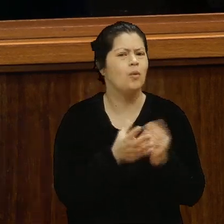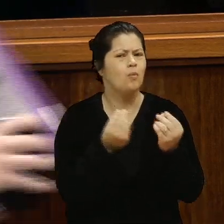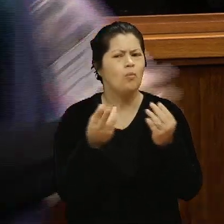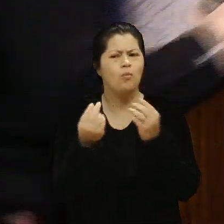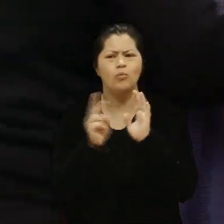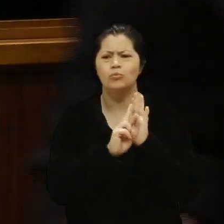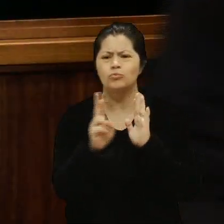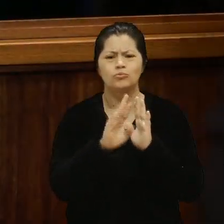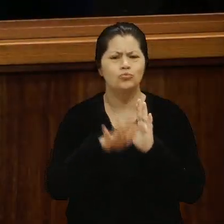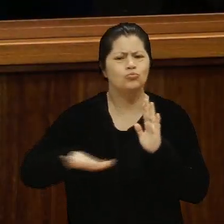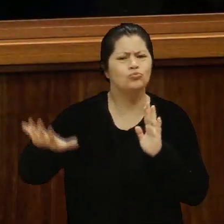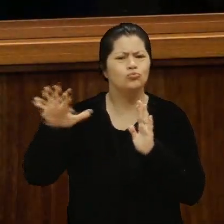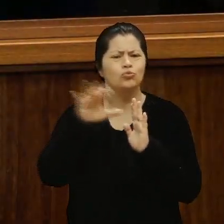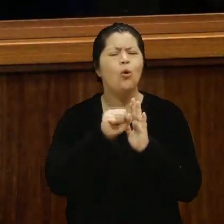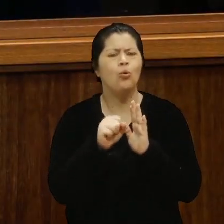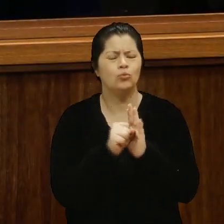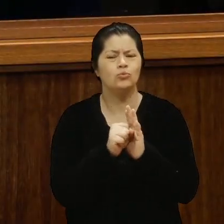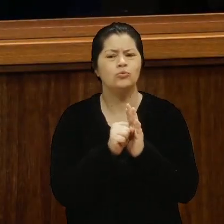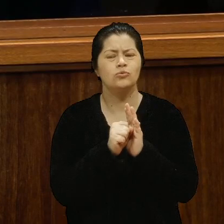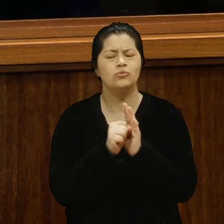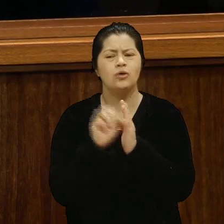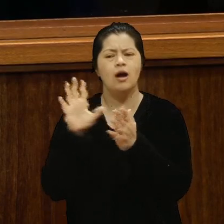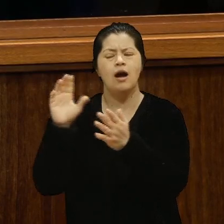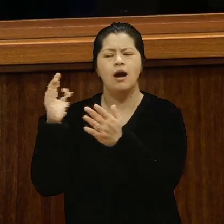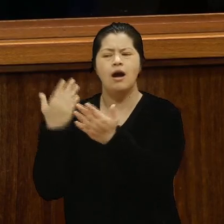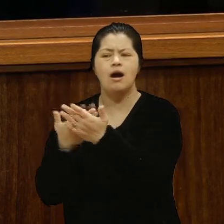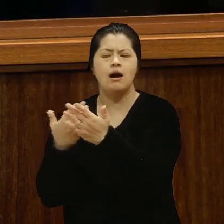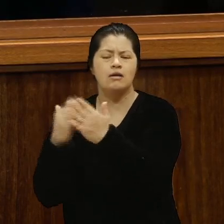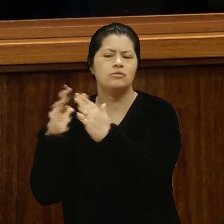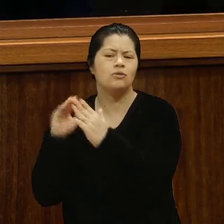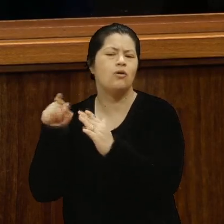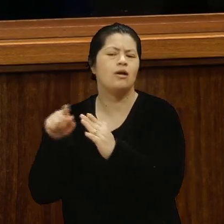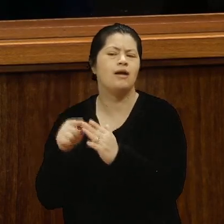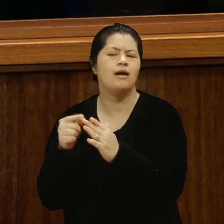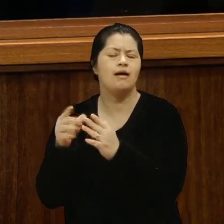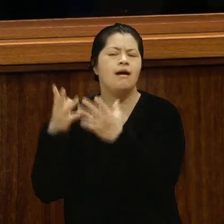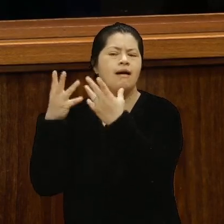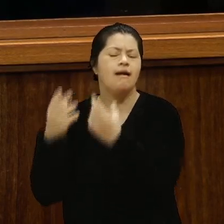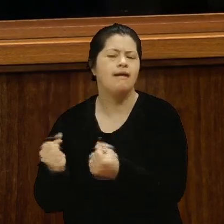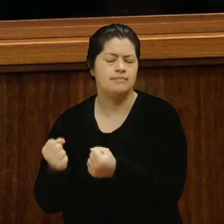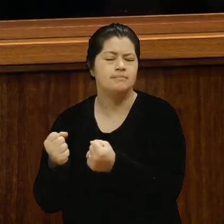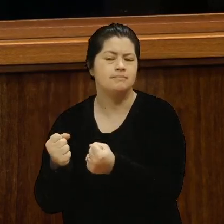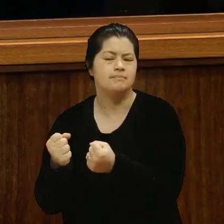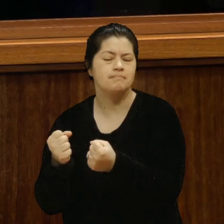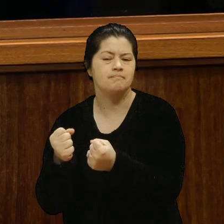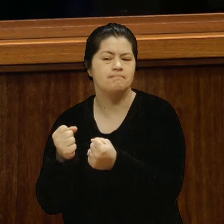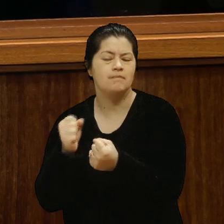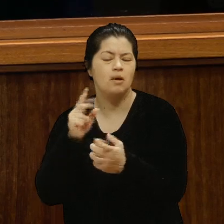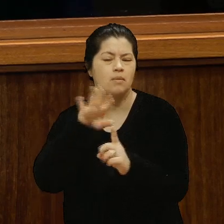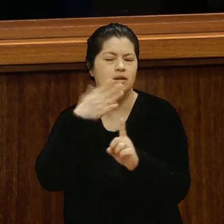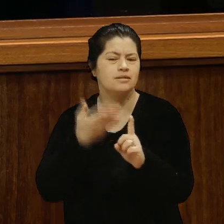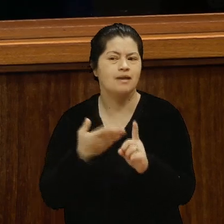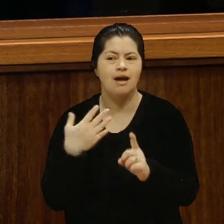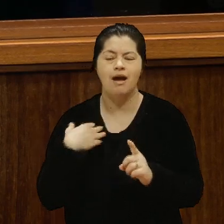reconhecido, todas as escolas, quando recebem uma homenagem, eu fico especialmente